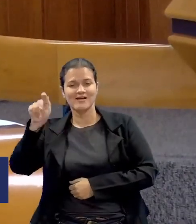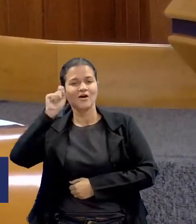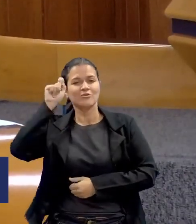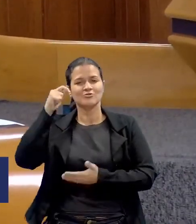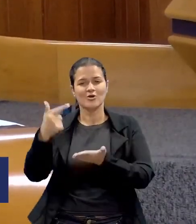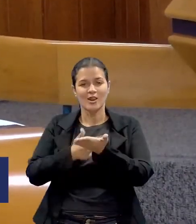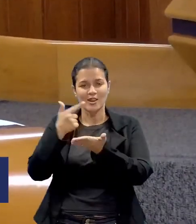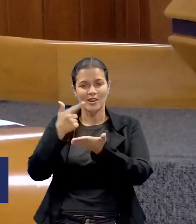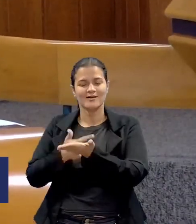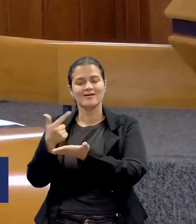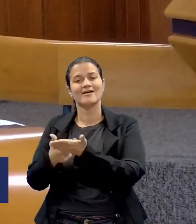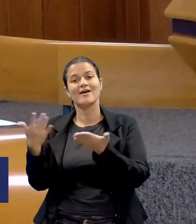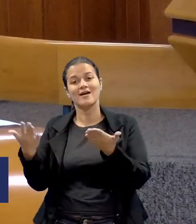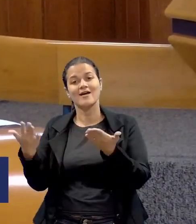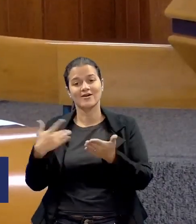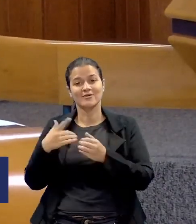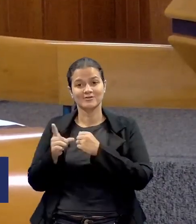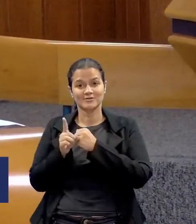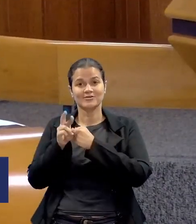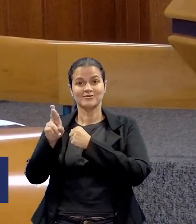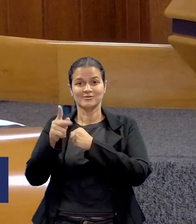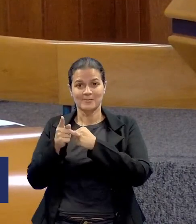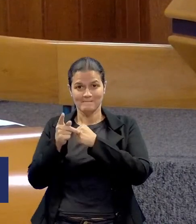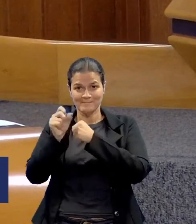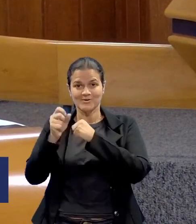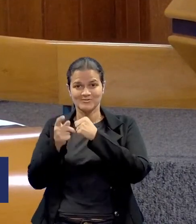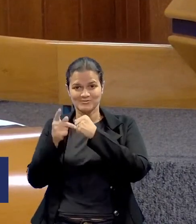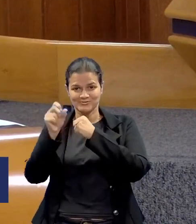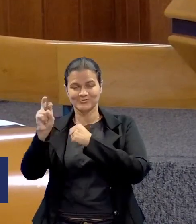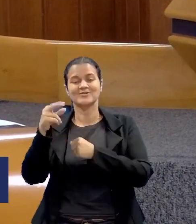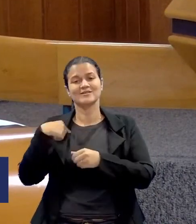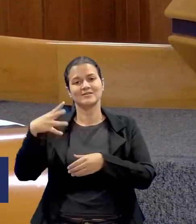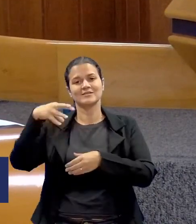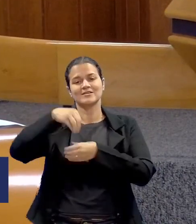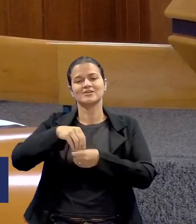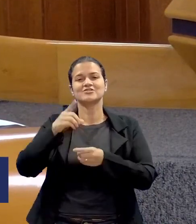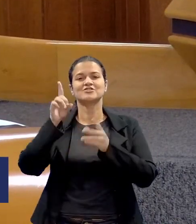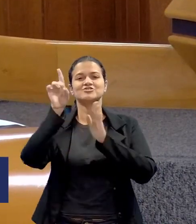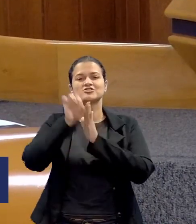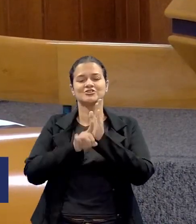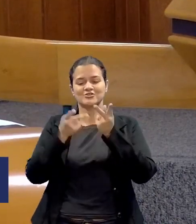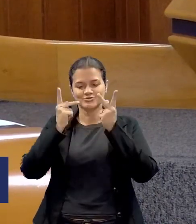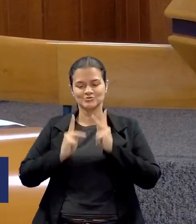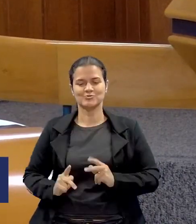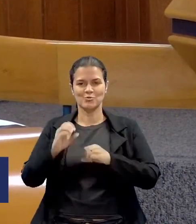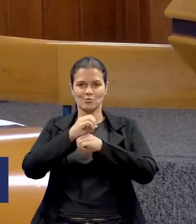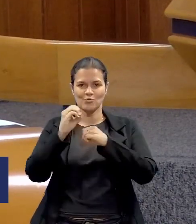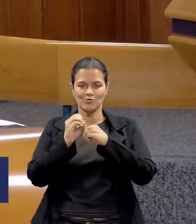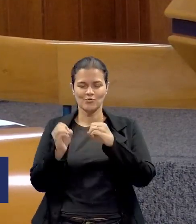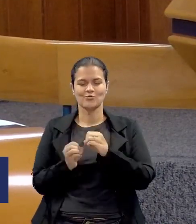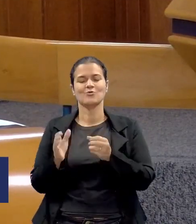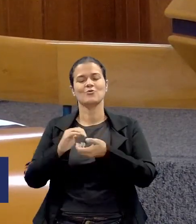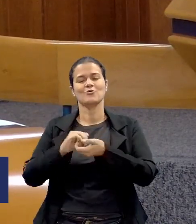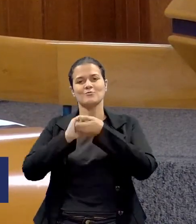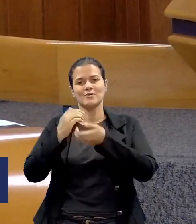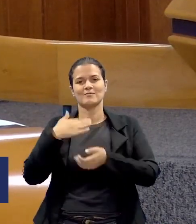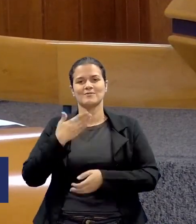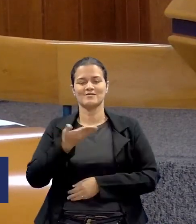agora pós-doutorando em direitos humanos pela Universidade Federal. Quero cumprimentar aqui minha amiga e irmã, Daniela